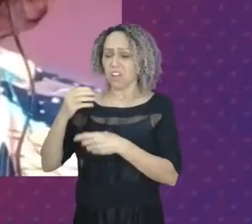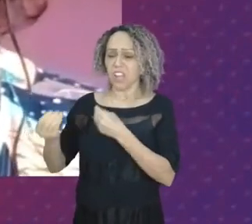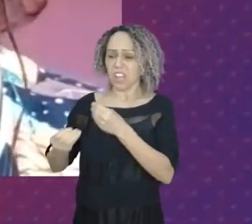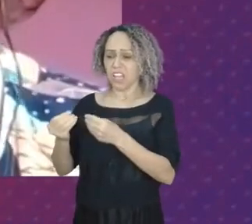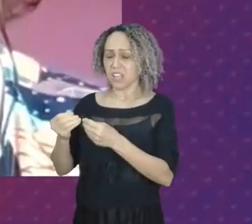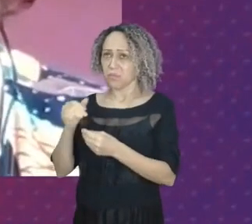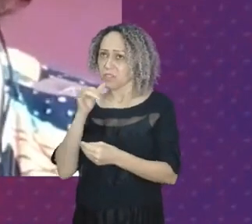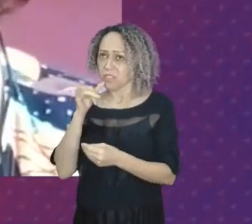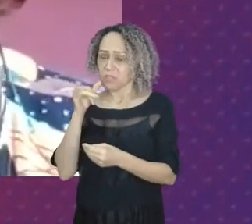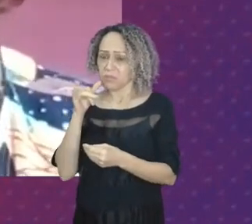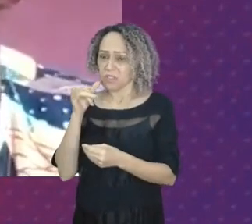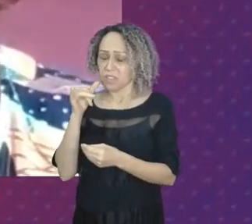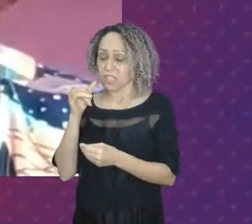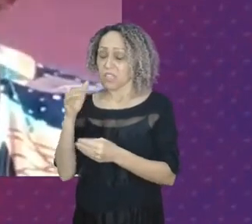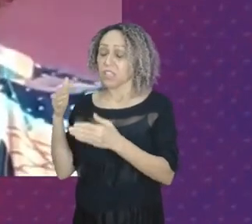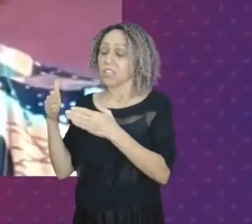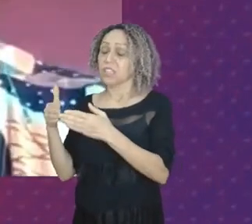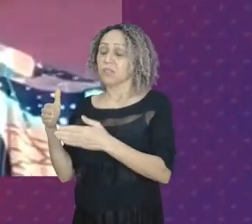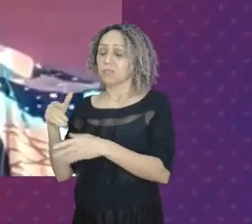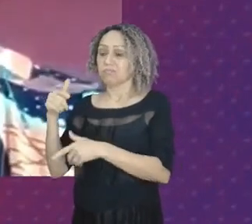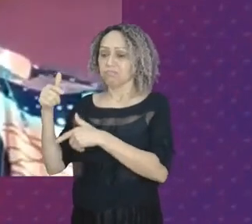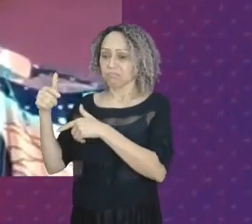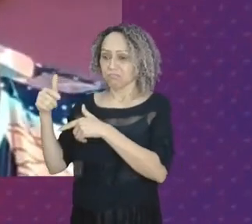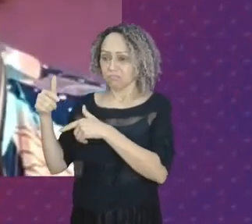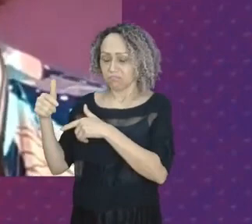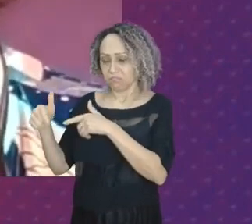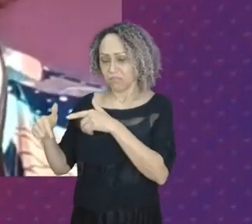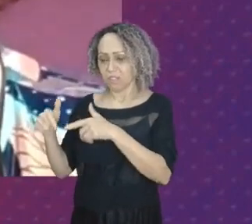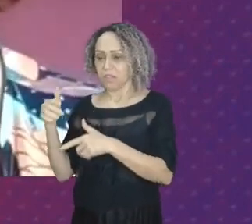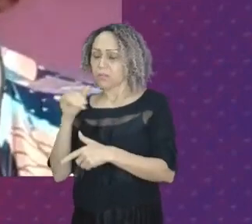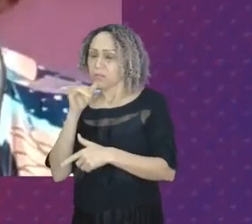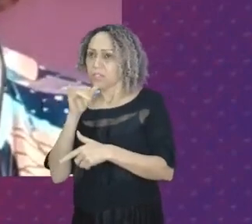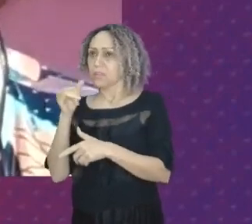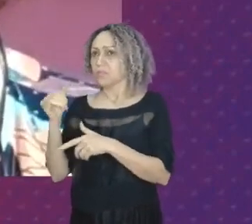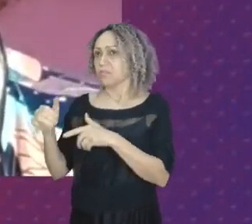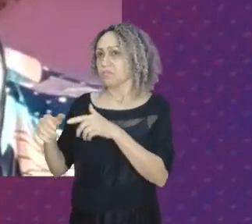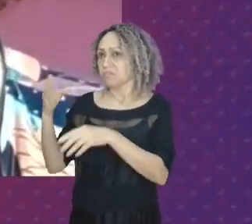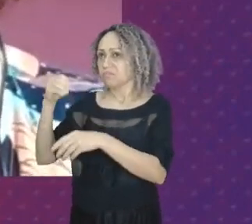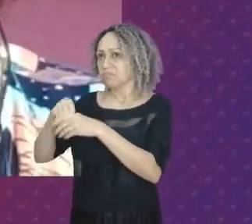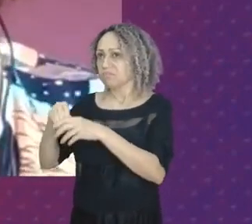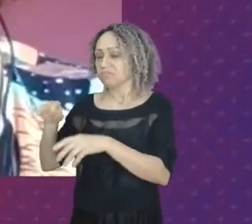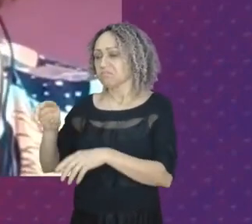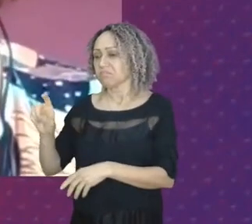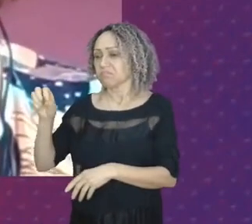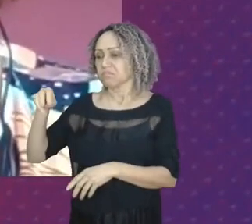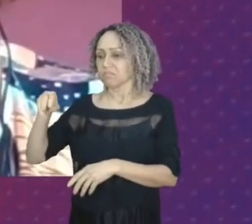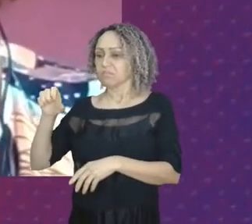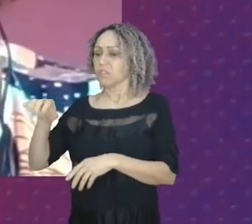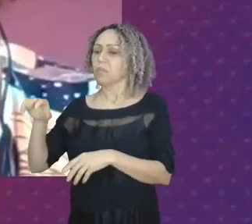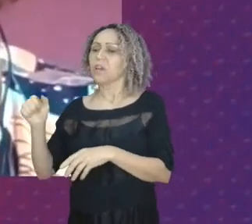para garantir a implementação da Lei Maria da Penha e das suas políticas públicas,